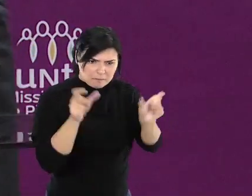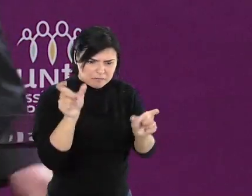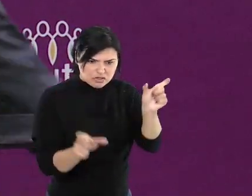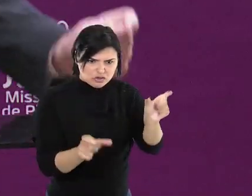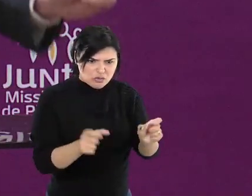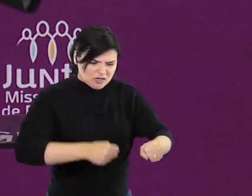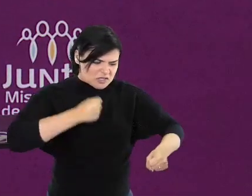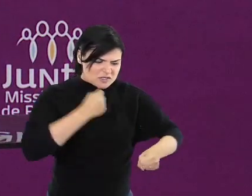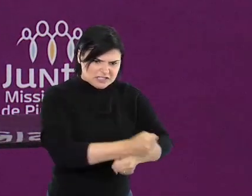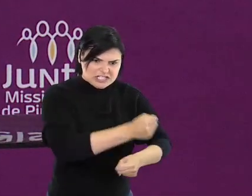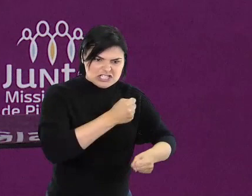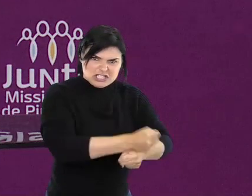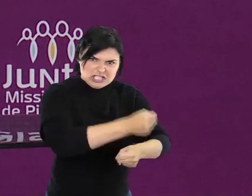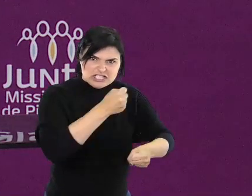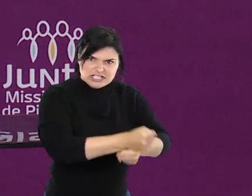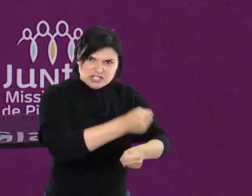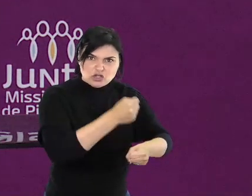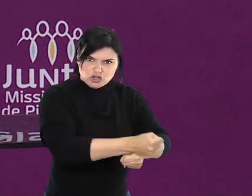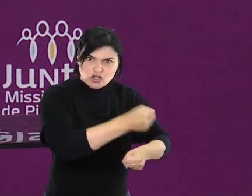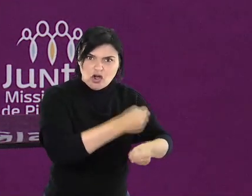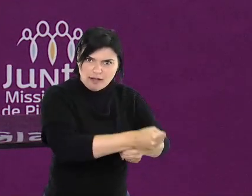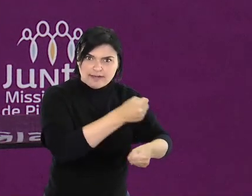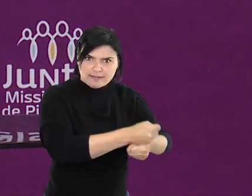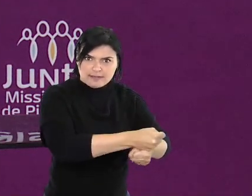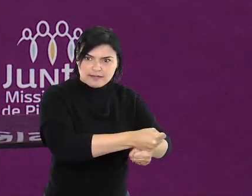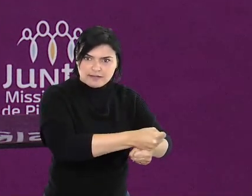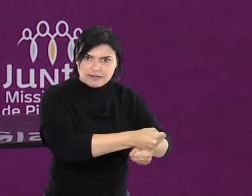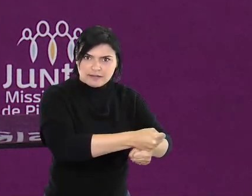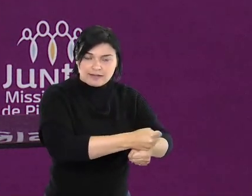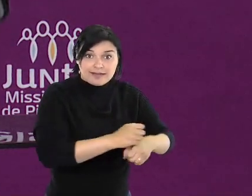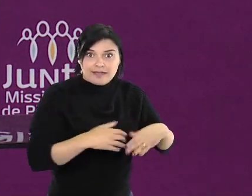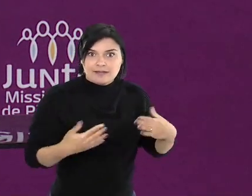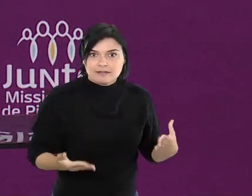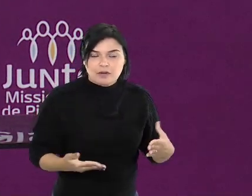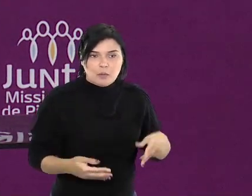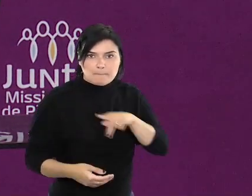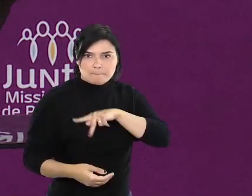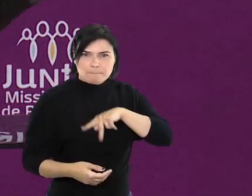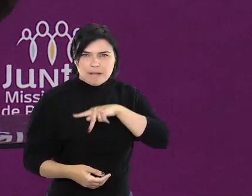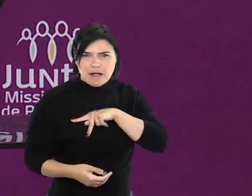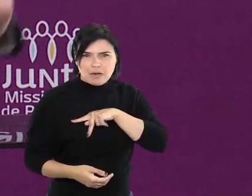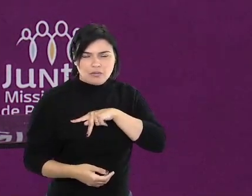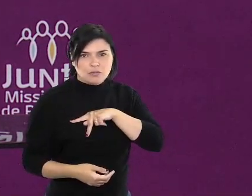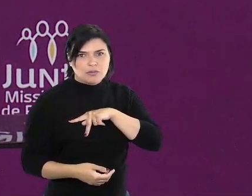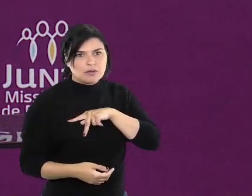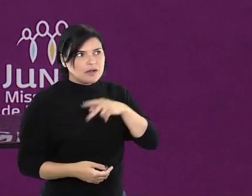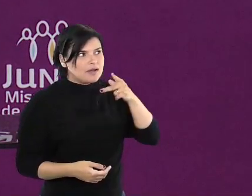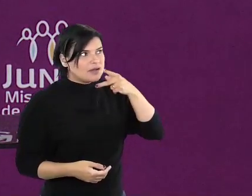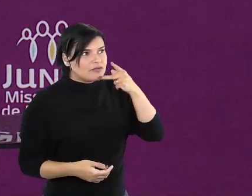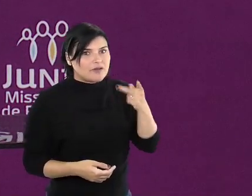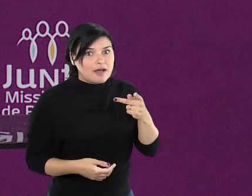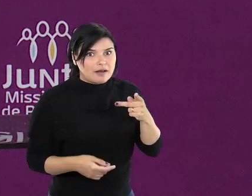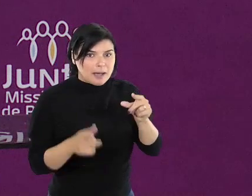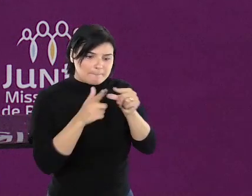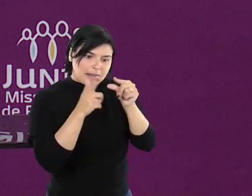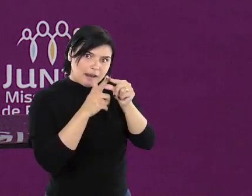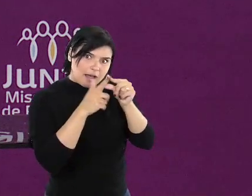por isso que ele usa o adjetivo Prudente Construtor